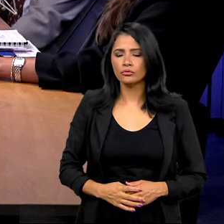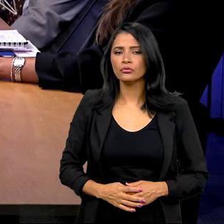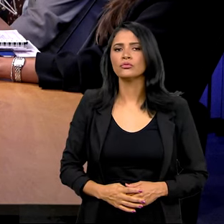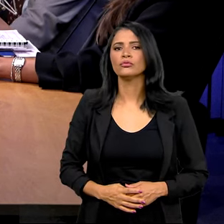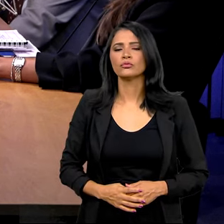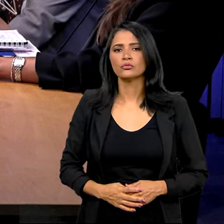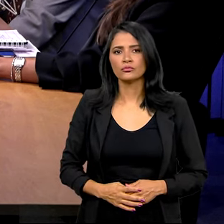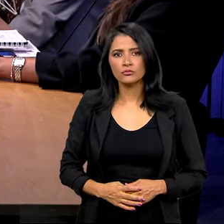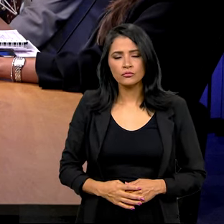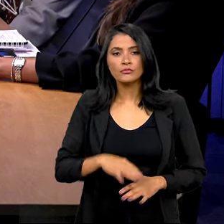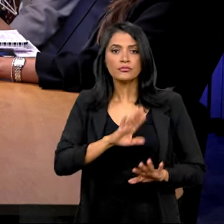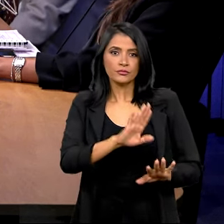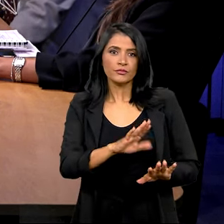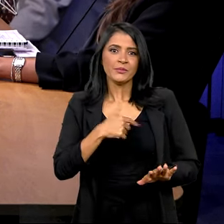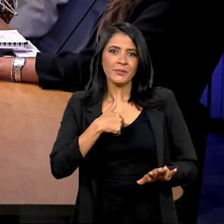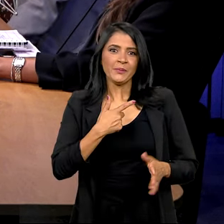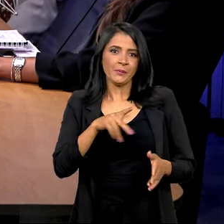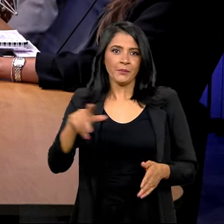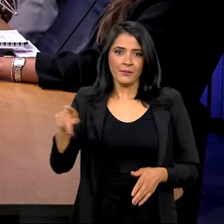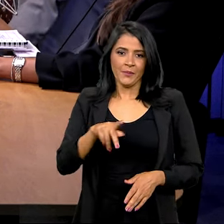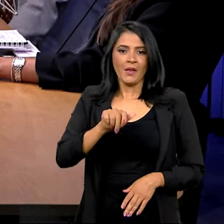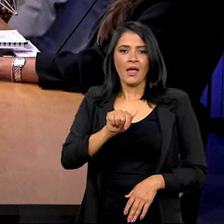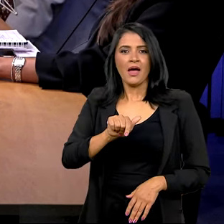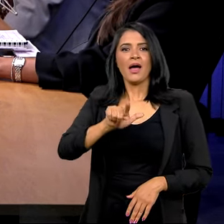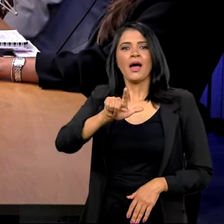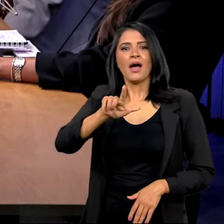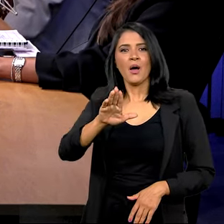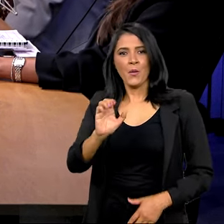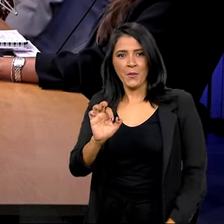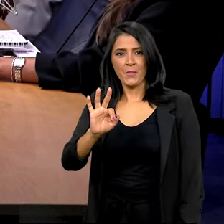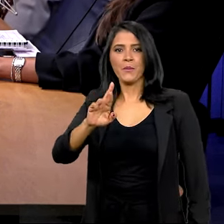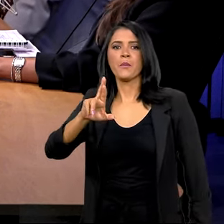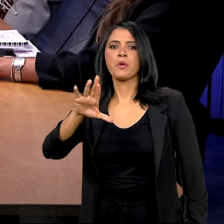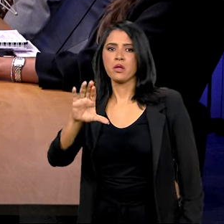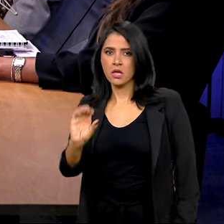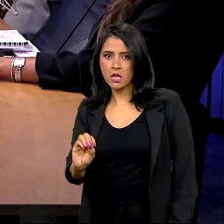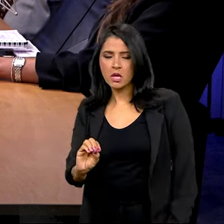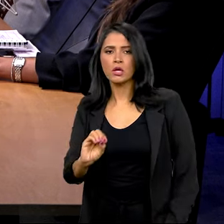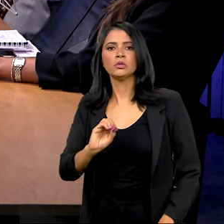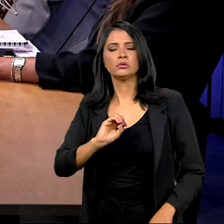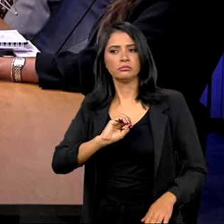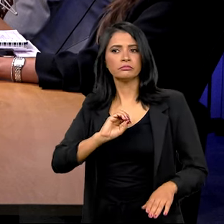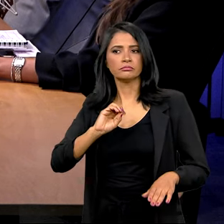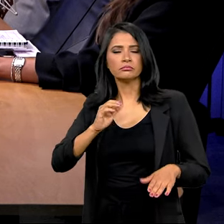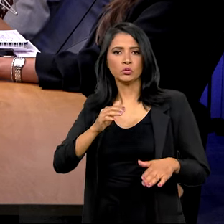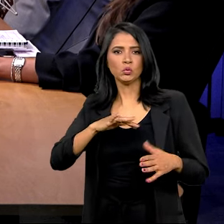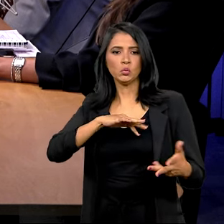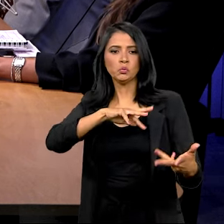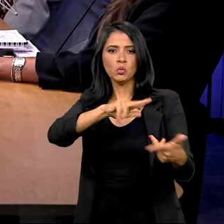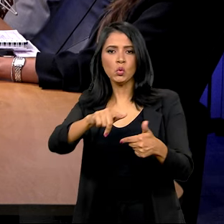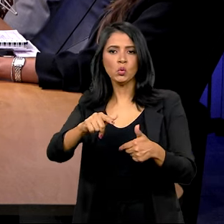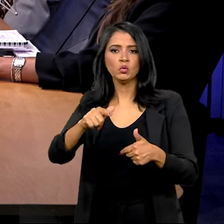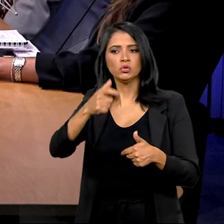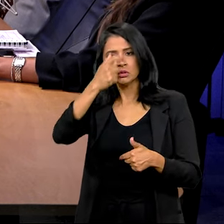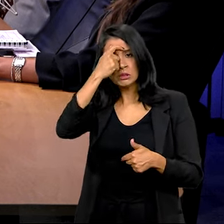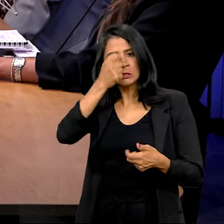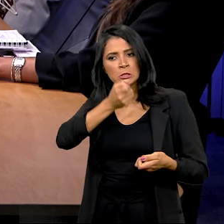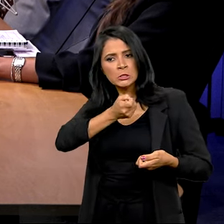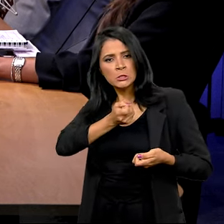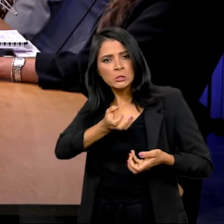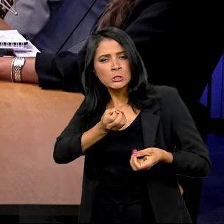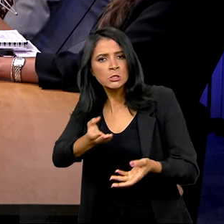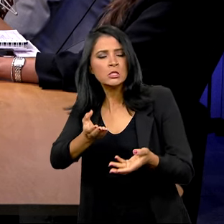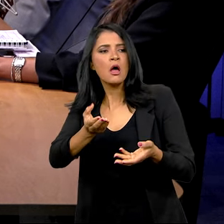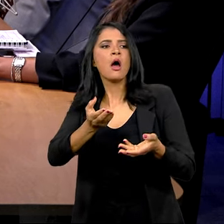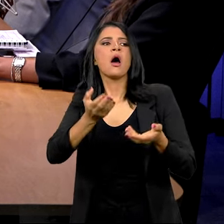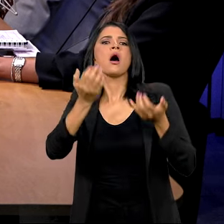Giovana eu acho Como disse o Professor Alberto é uma crescente conscientização ao redor do mundo sobre importância